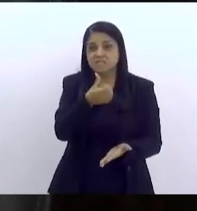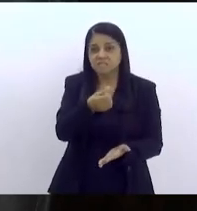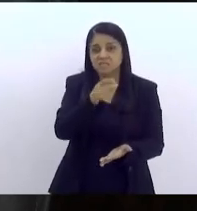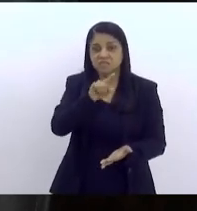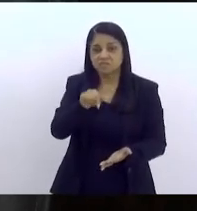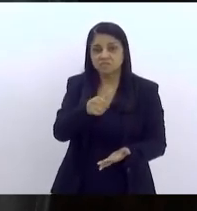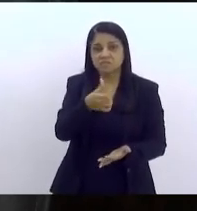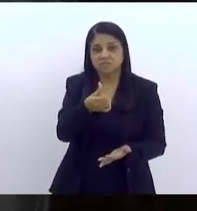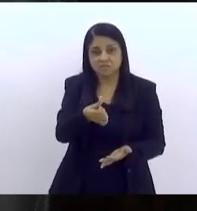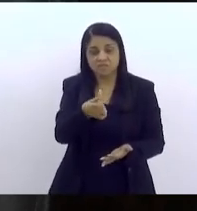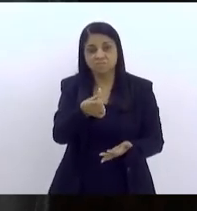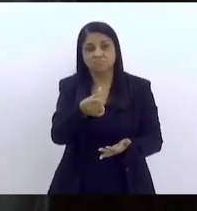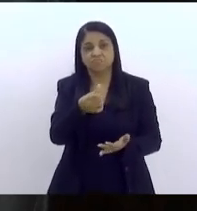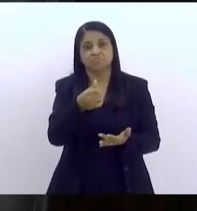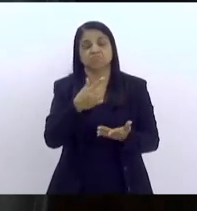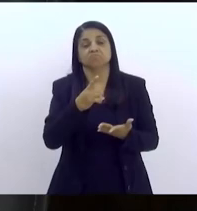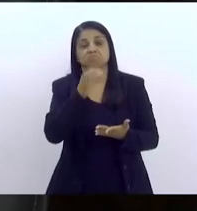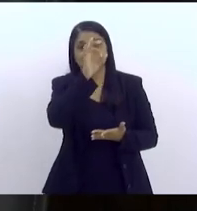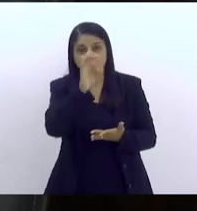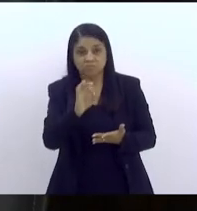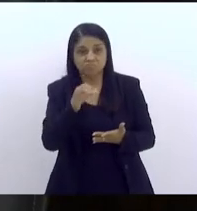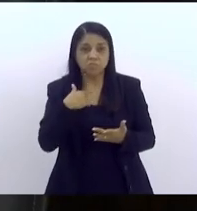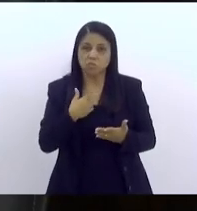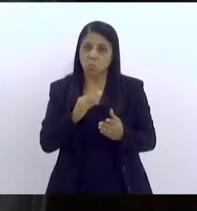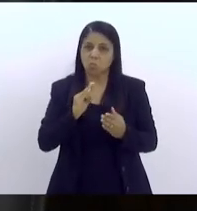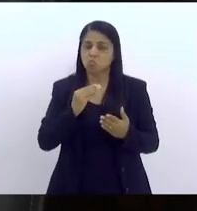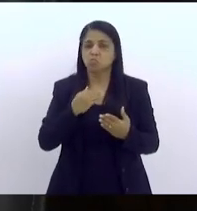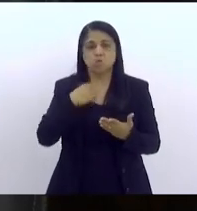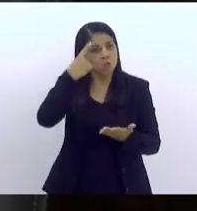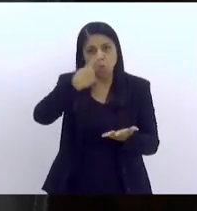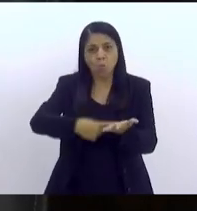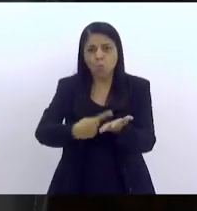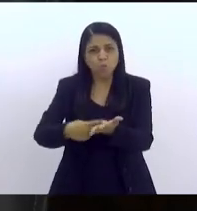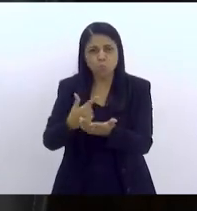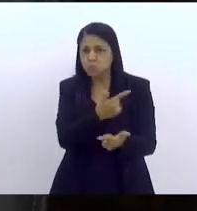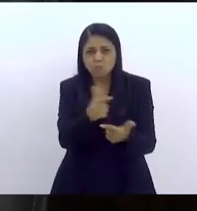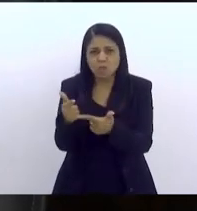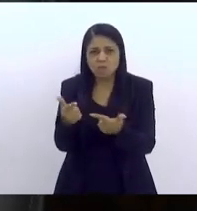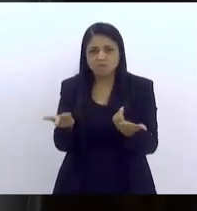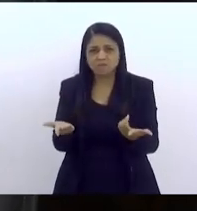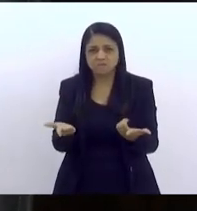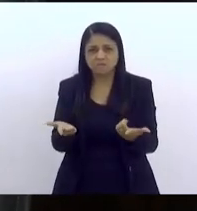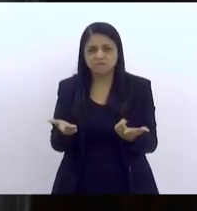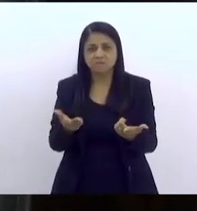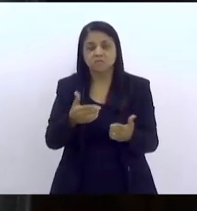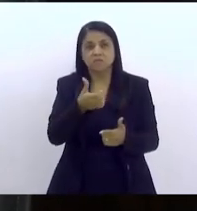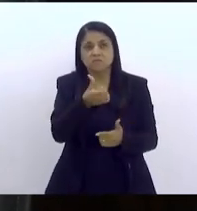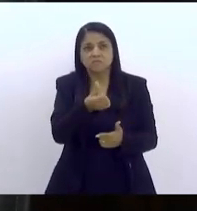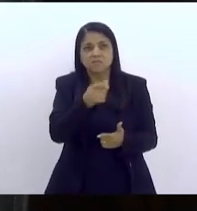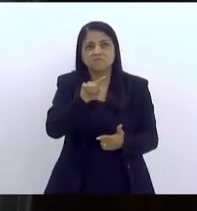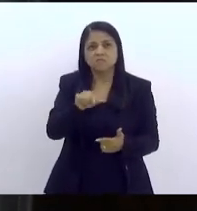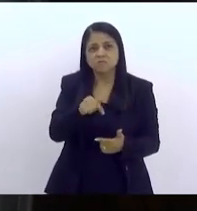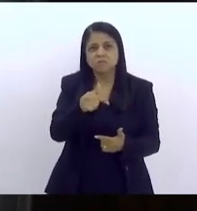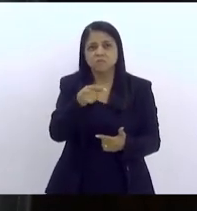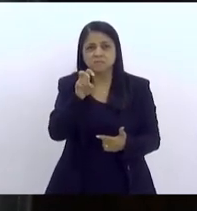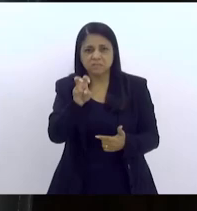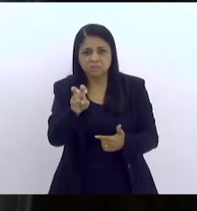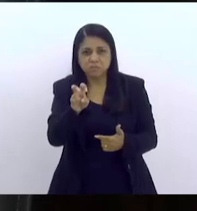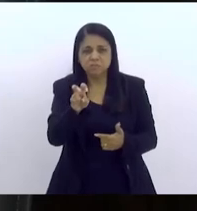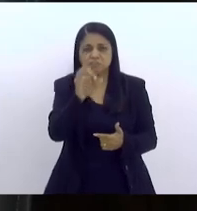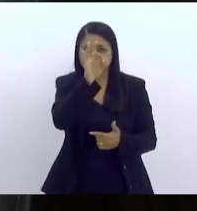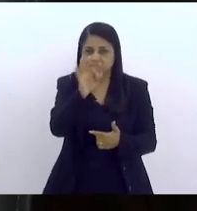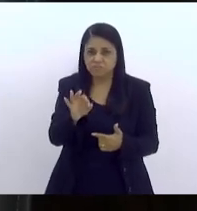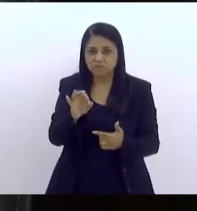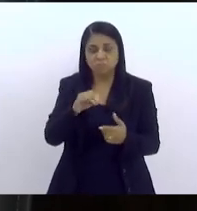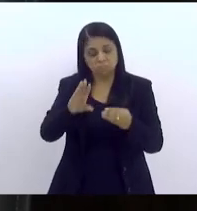cumpriu Então os educadores não tendo a recomposição dos seis e meio e não tendo pagamento